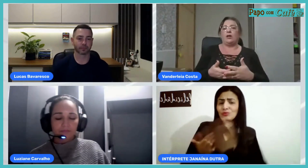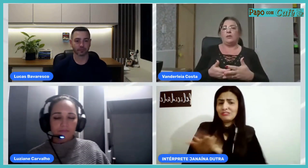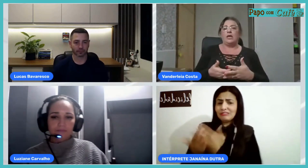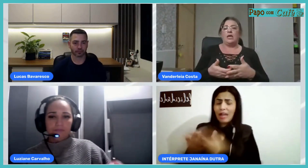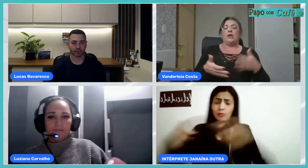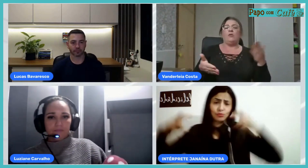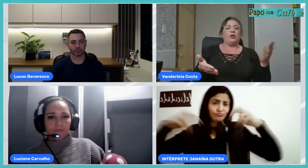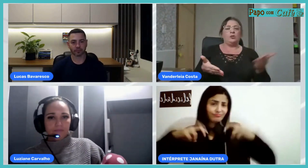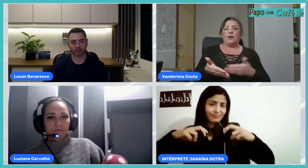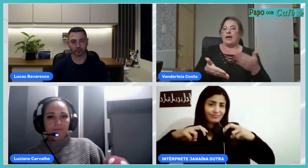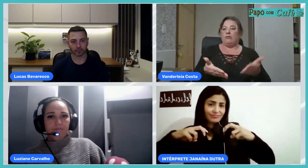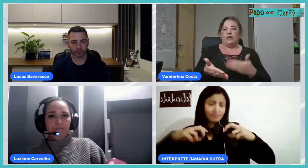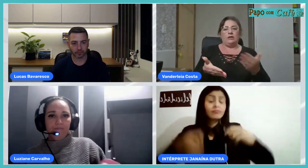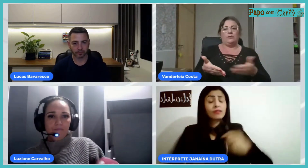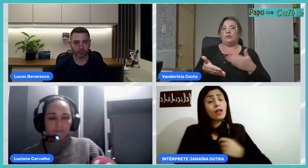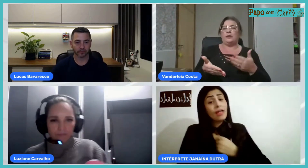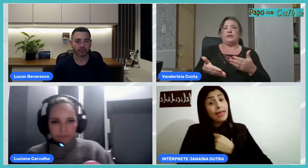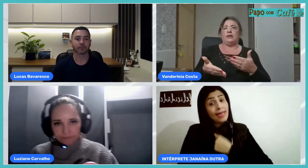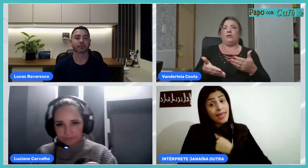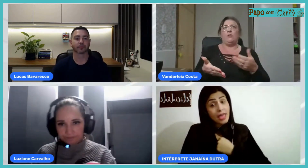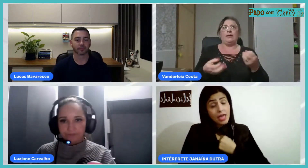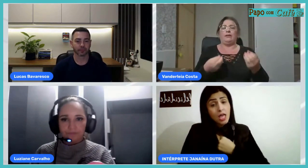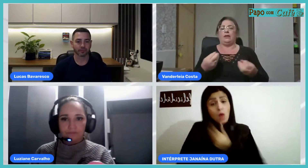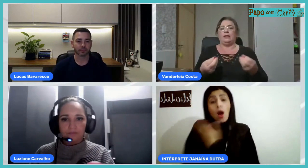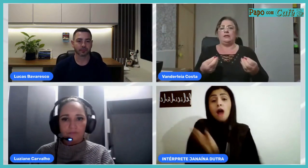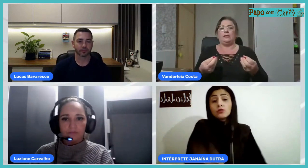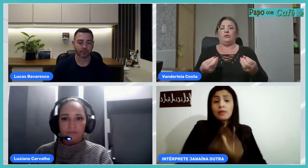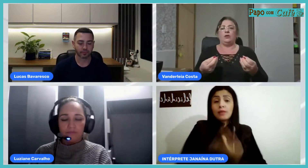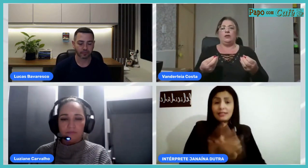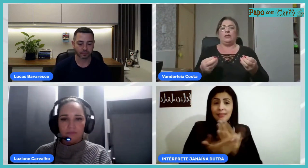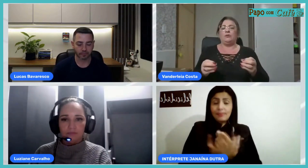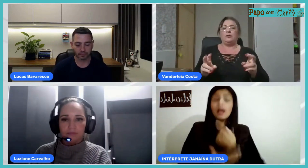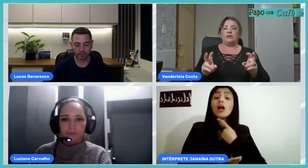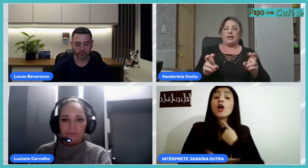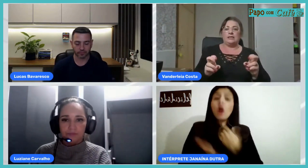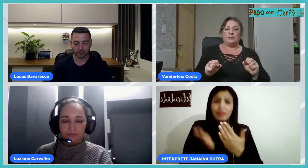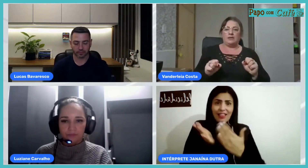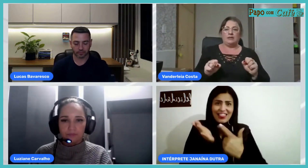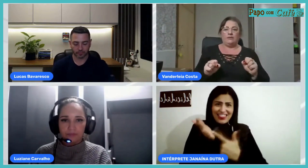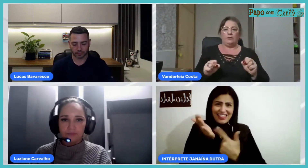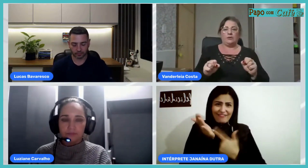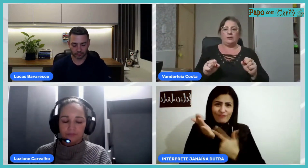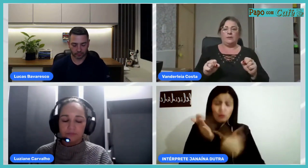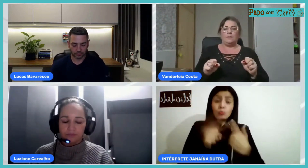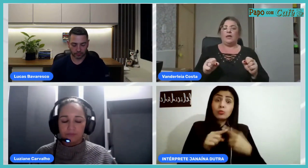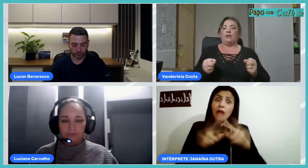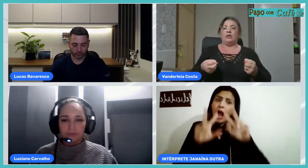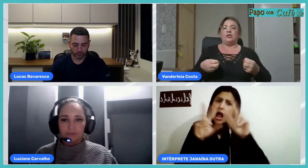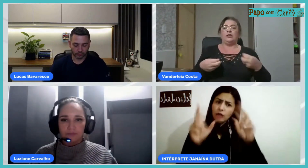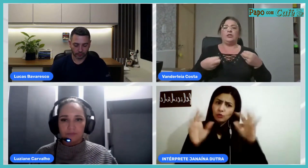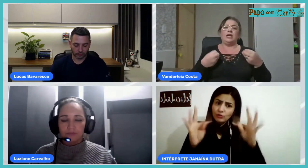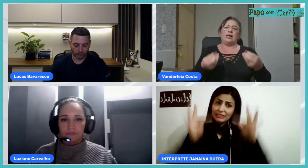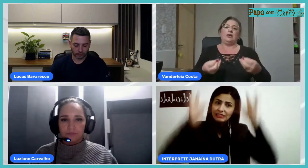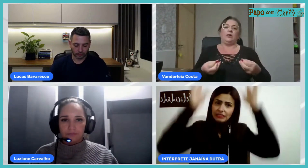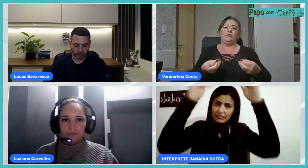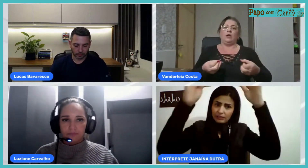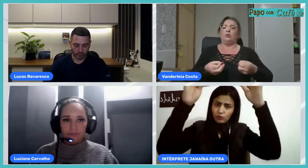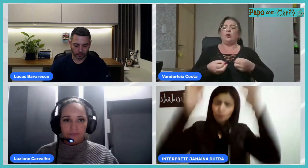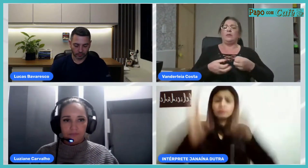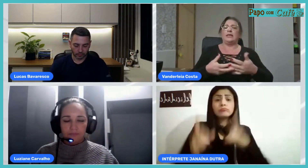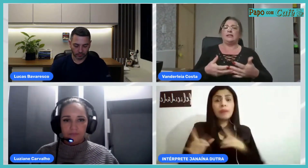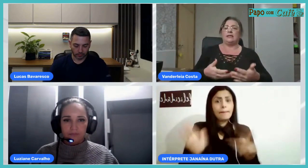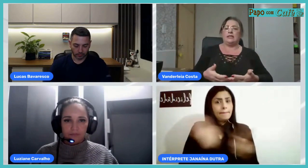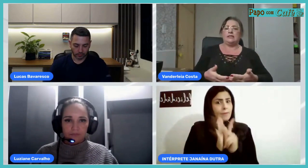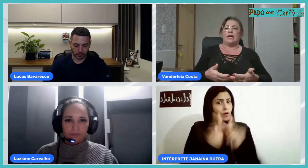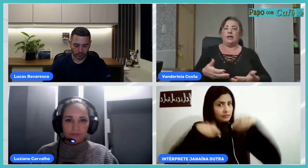dessa forma, eu gosto de pegar o livro, tipo assim, como é trânsito, tem muitos sinais específicos. E não adianta eu chegar na frente do